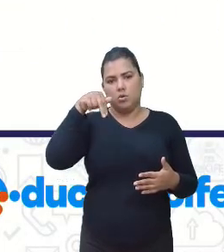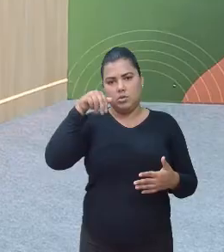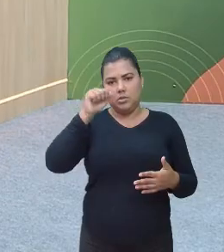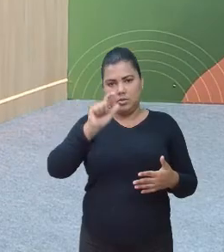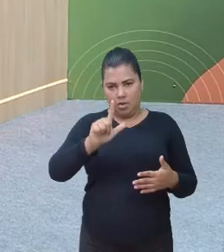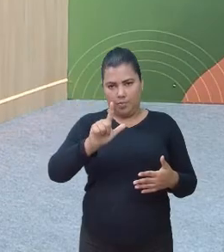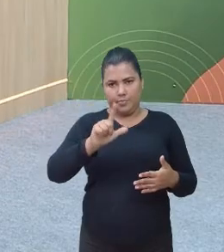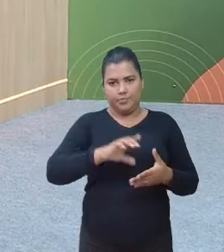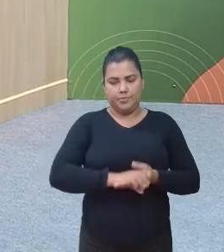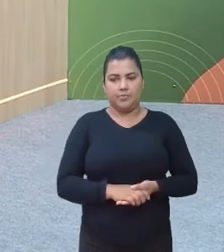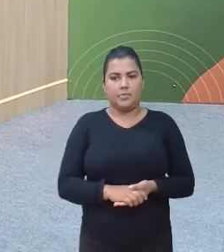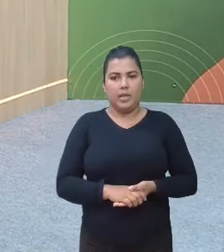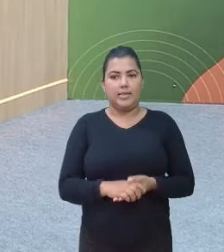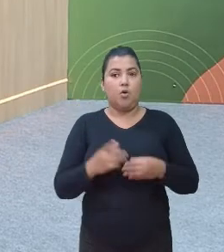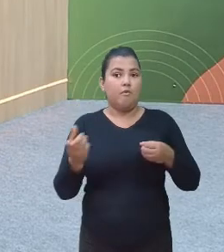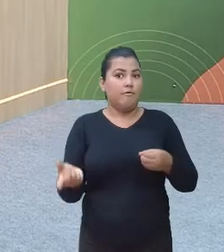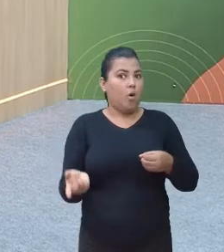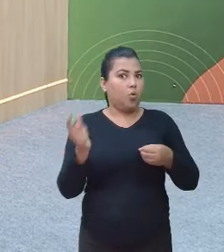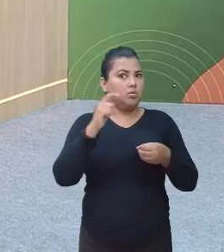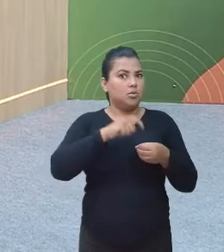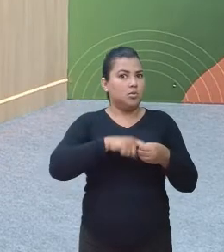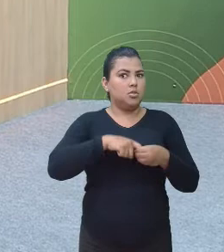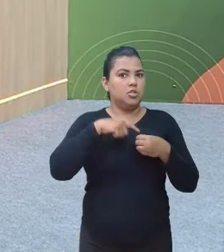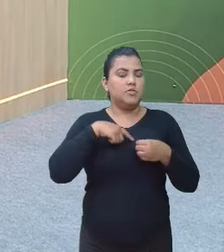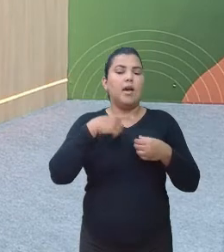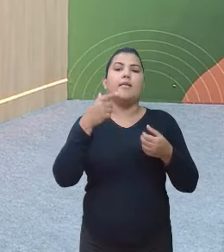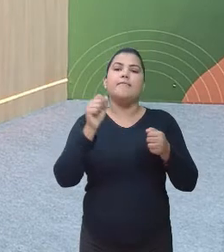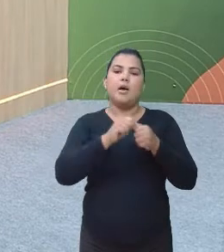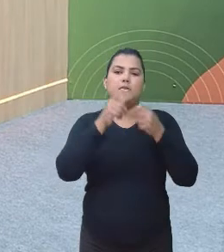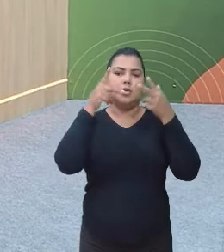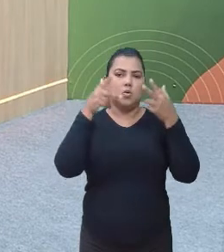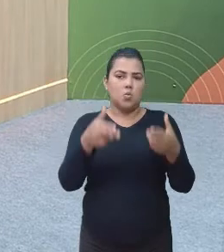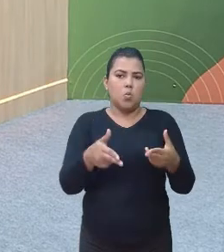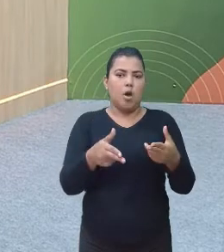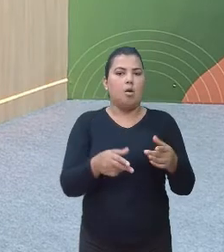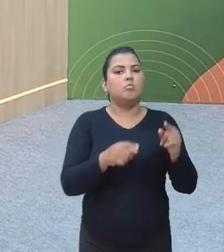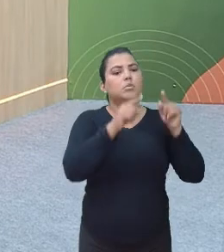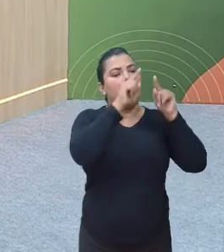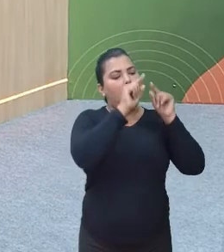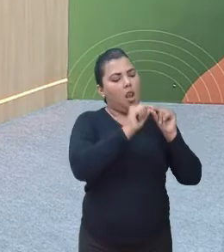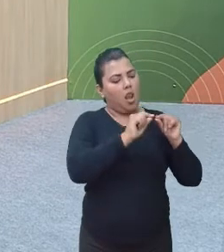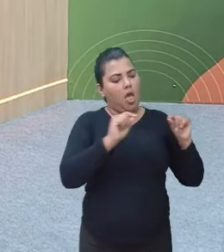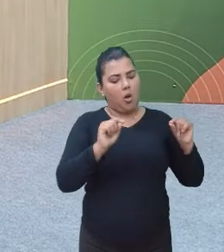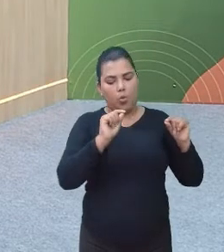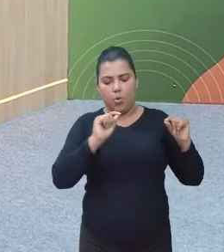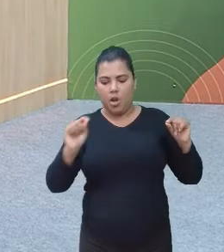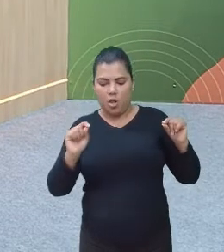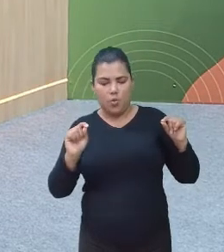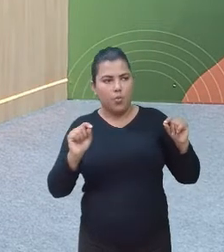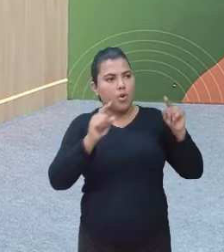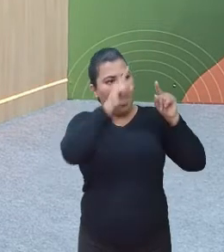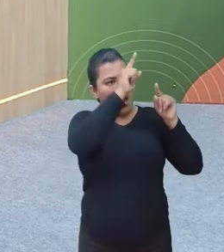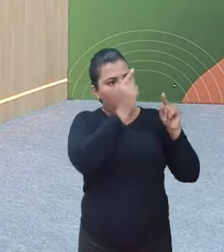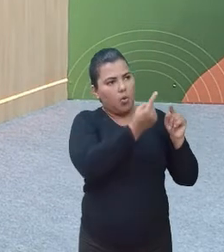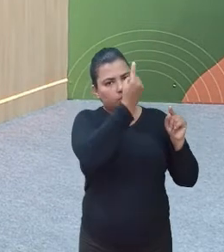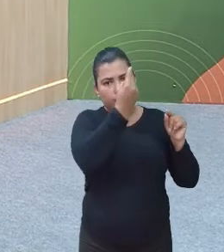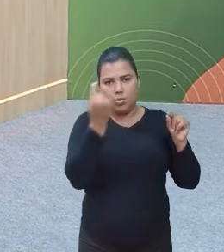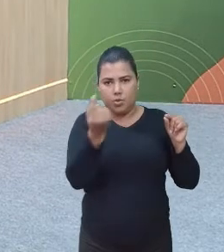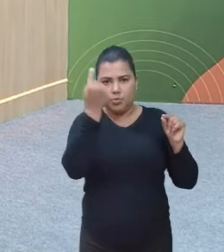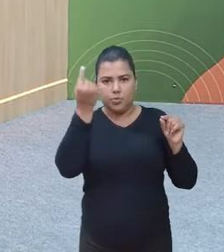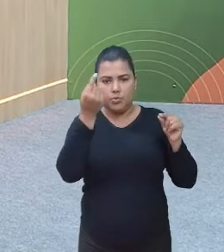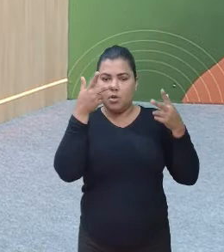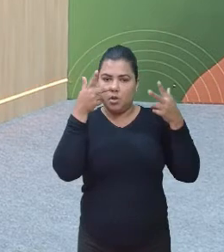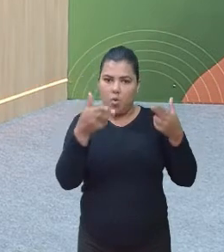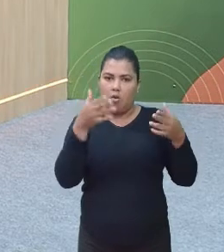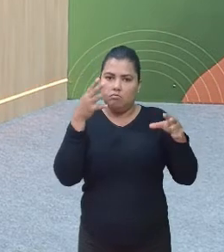certo? Então, quando a gente volta lá para o caderno, a gente vai fazer a mesma coisa, largura de um com a largura de outro, altura de um com a altura de outro, para a